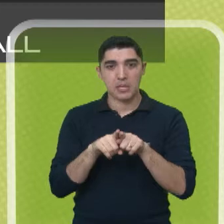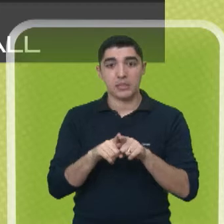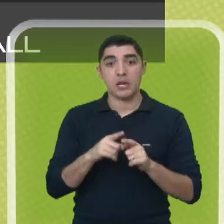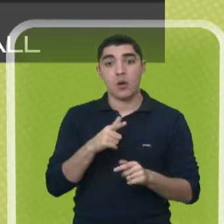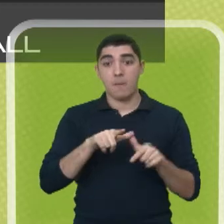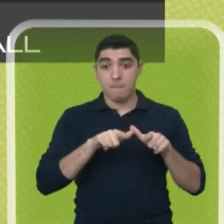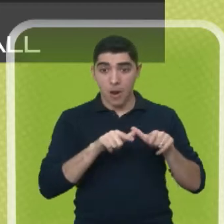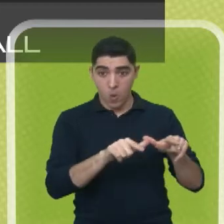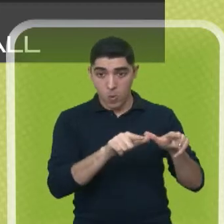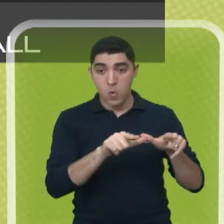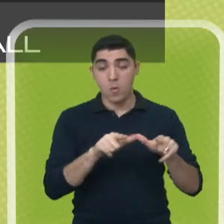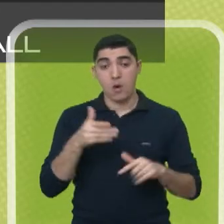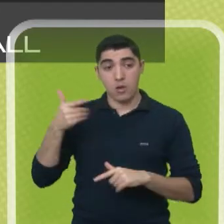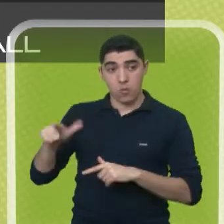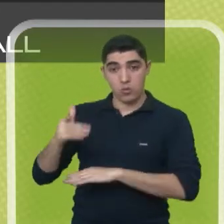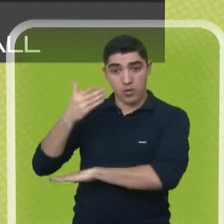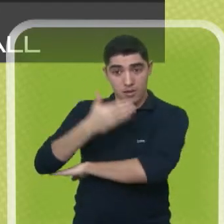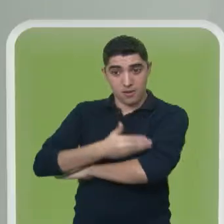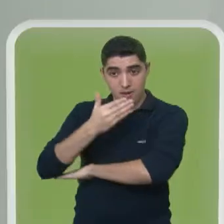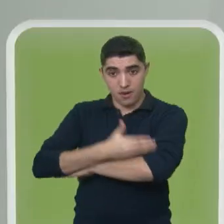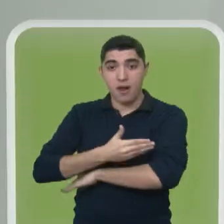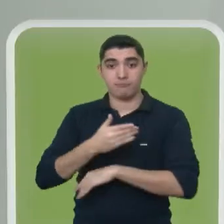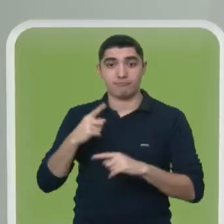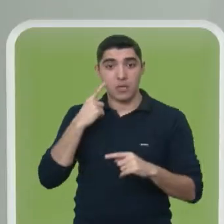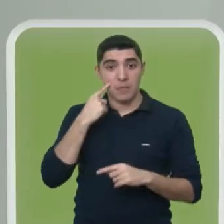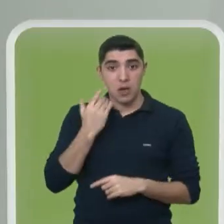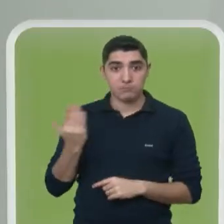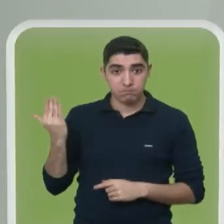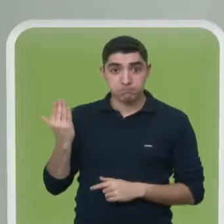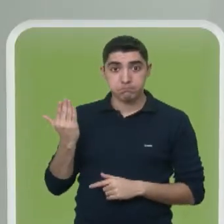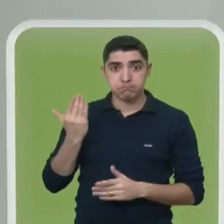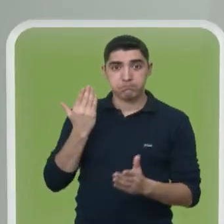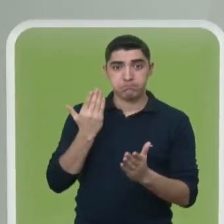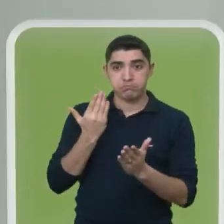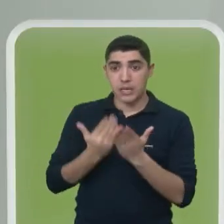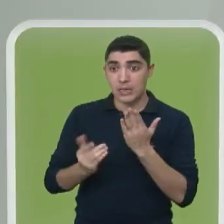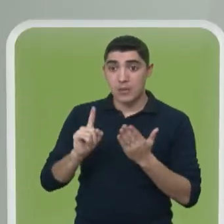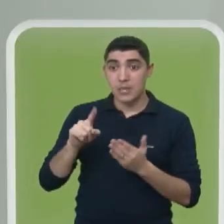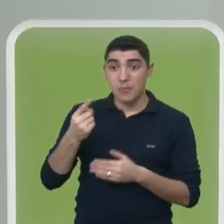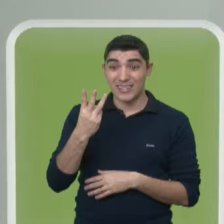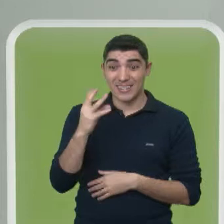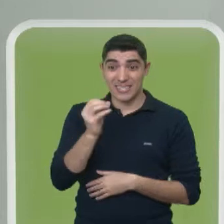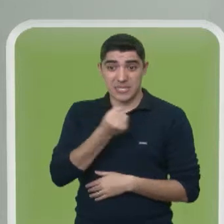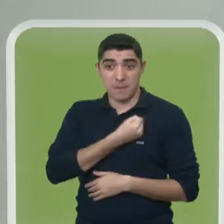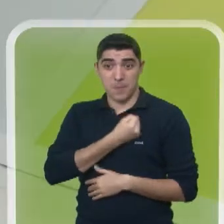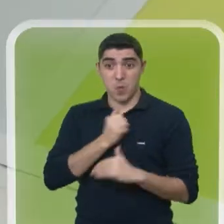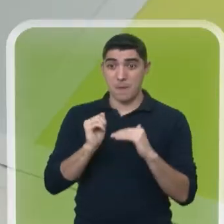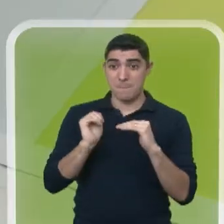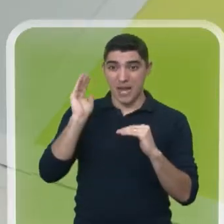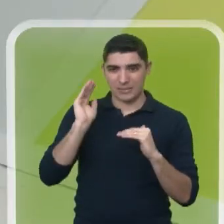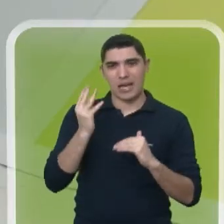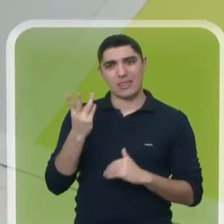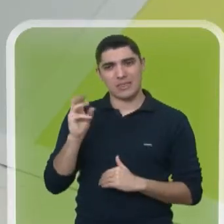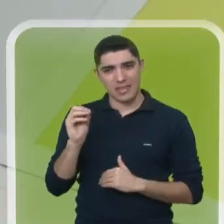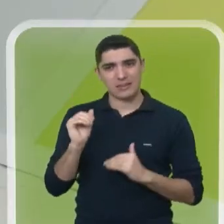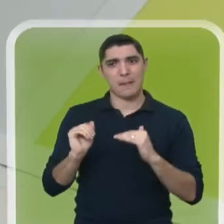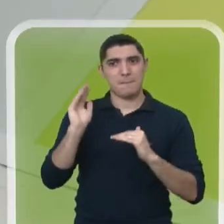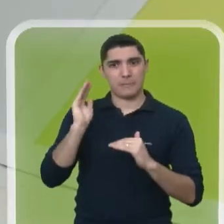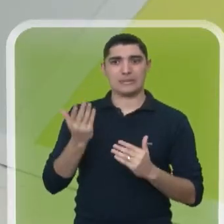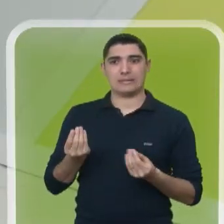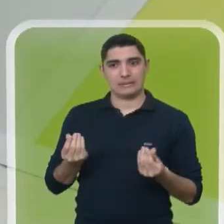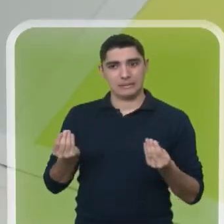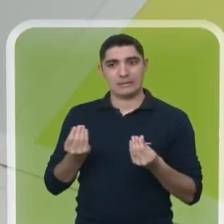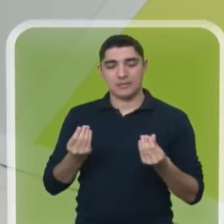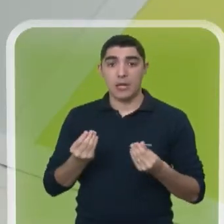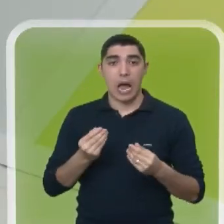Claro. O Rio Claro, que ficou na frente do São José na segunda fase, tomou uma traulitada de 30 pontos de diferença. Pô, 30 pontos é muita coisa. São José e